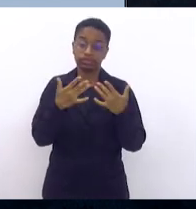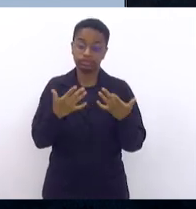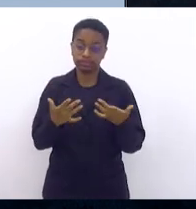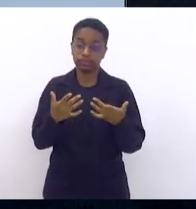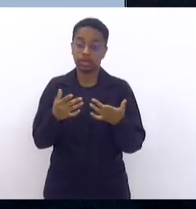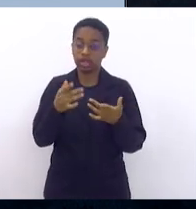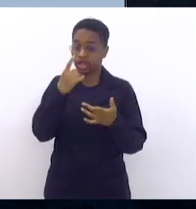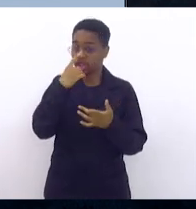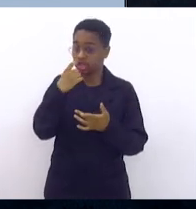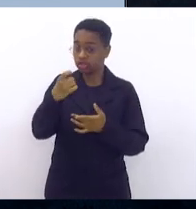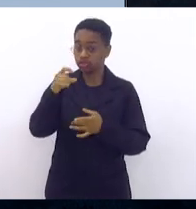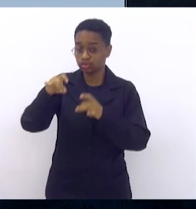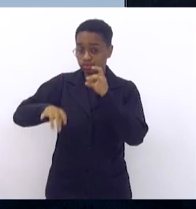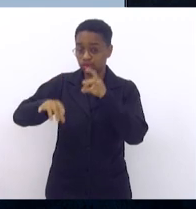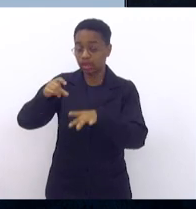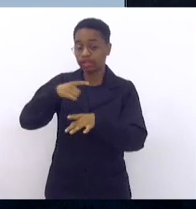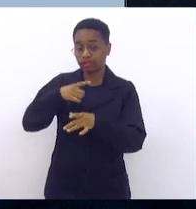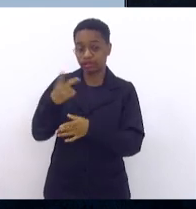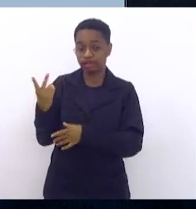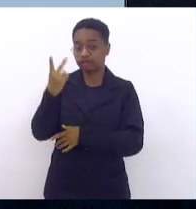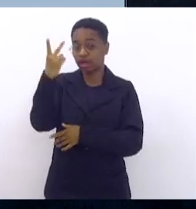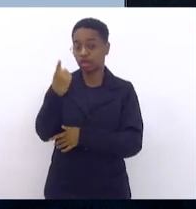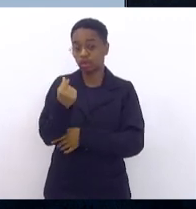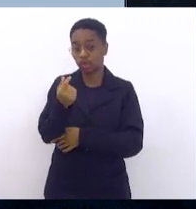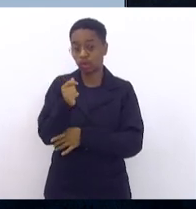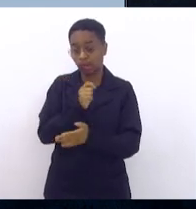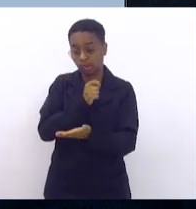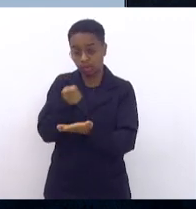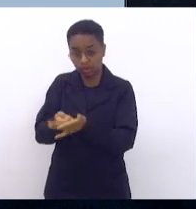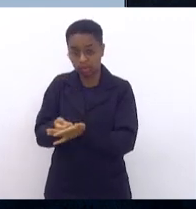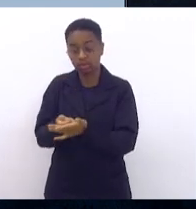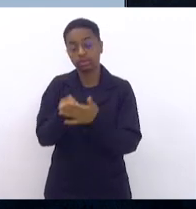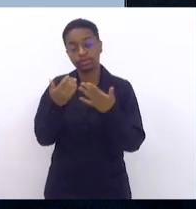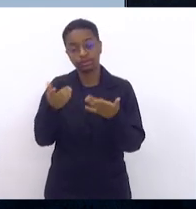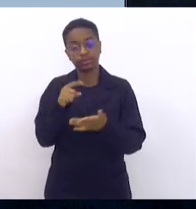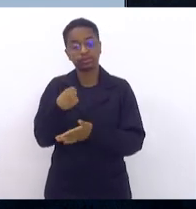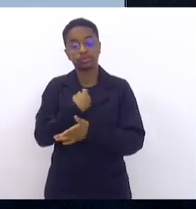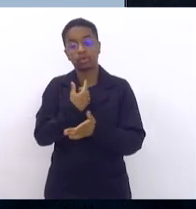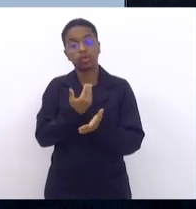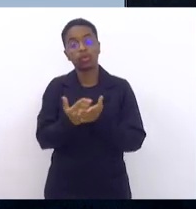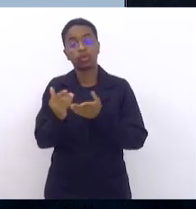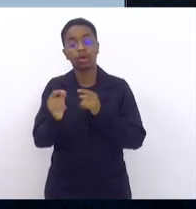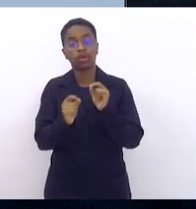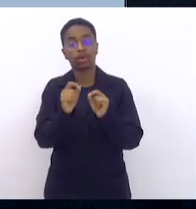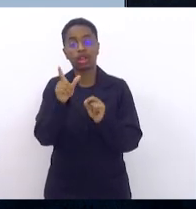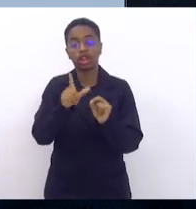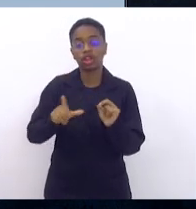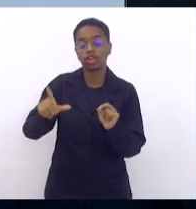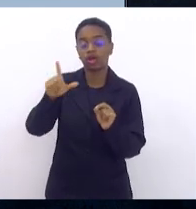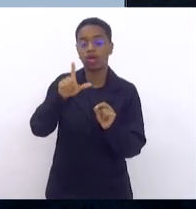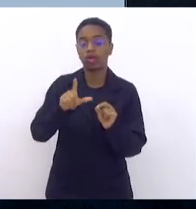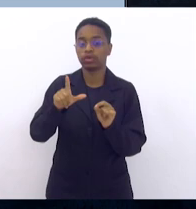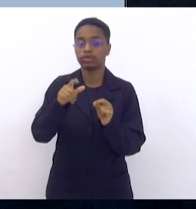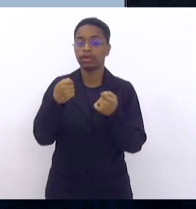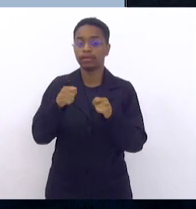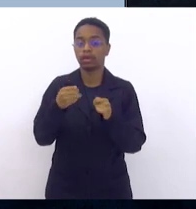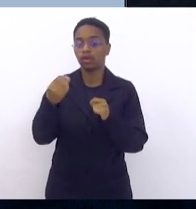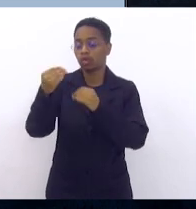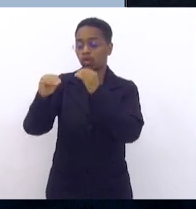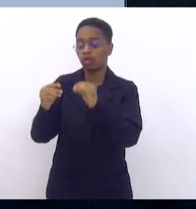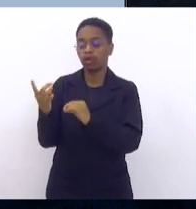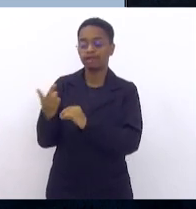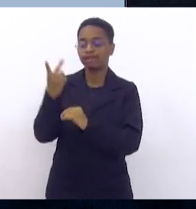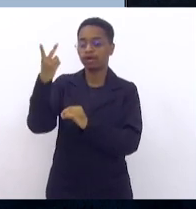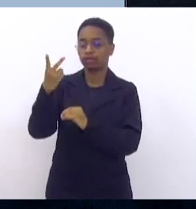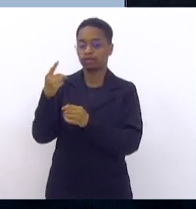agregado monetário financeiroizado E aí a gente começa a ter uma lógica da precificação dos